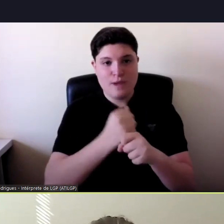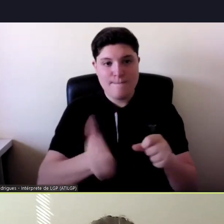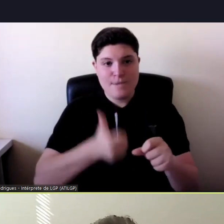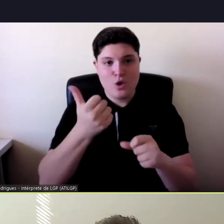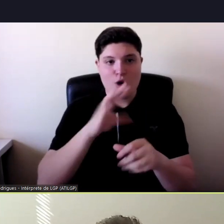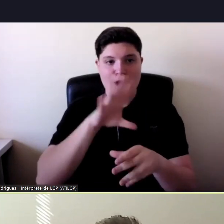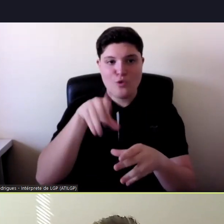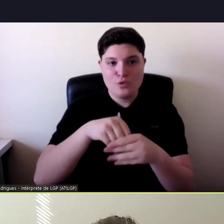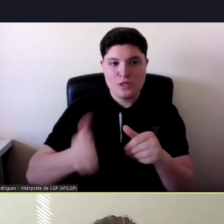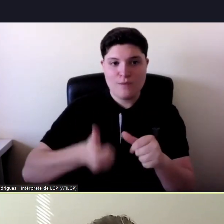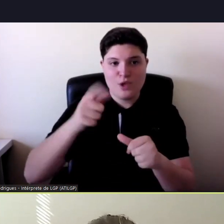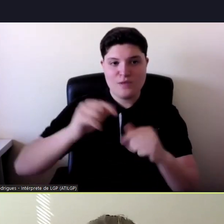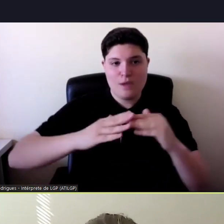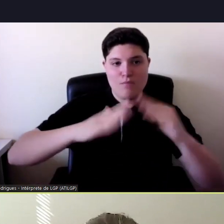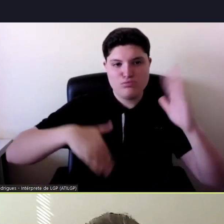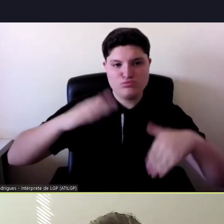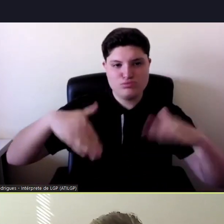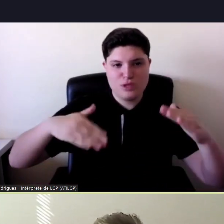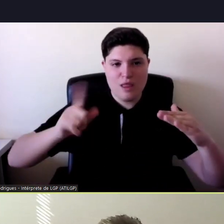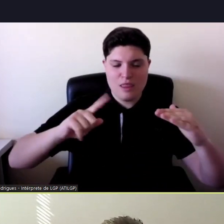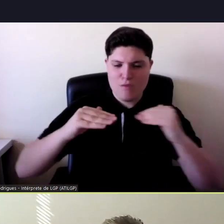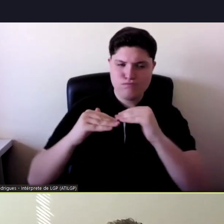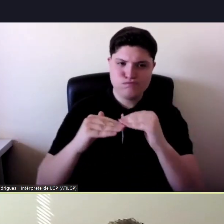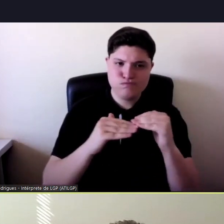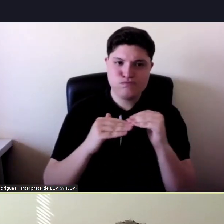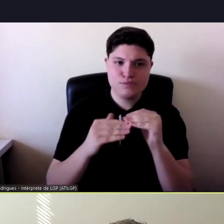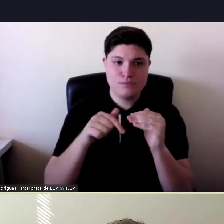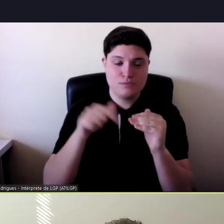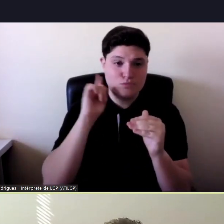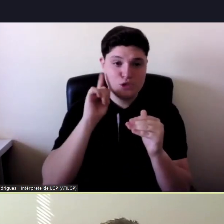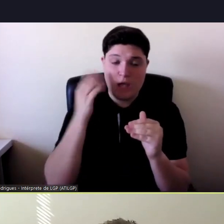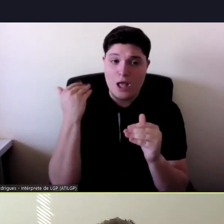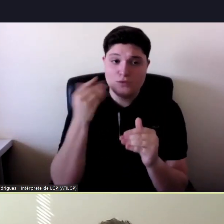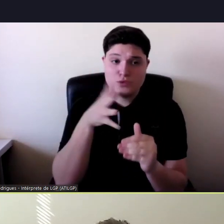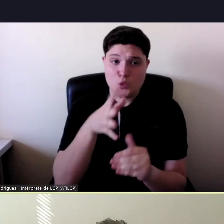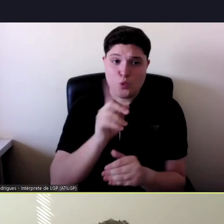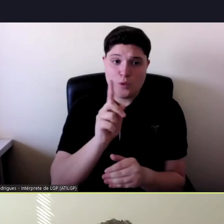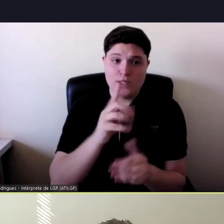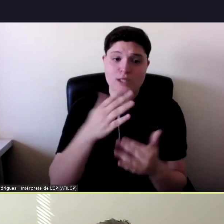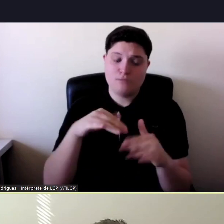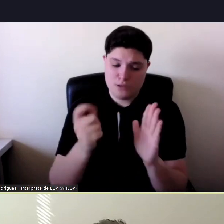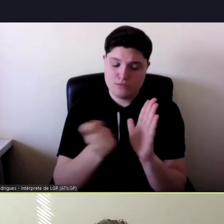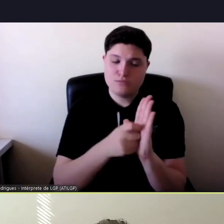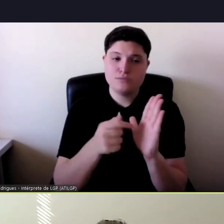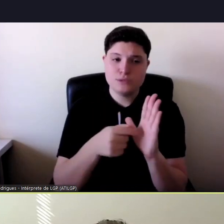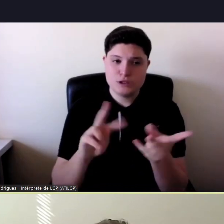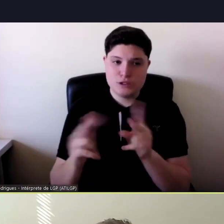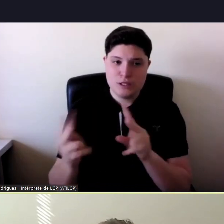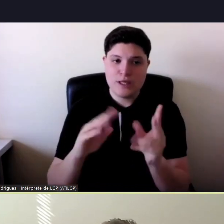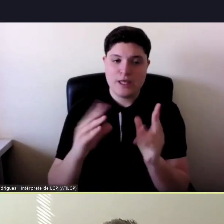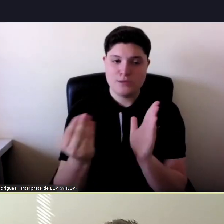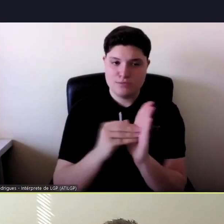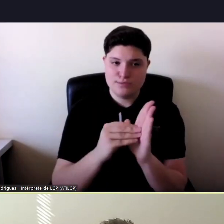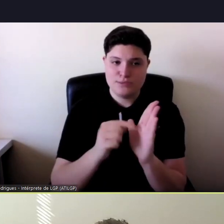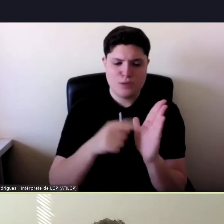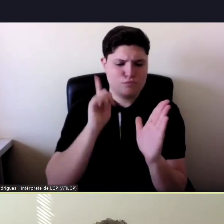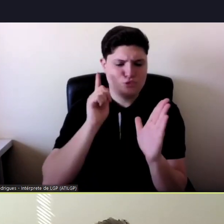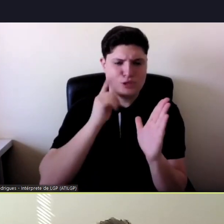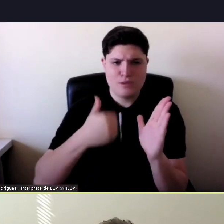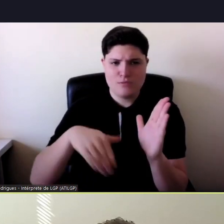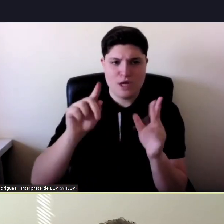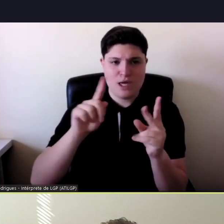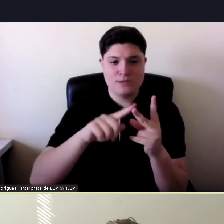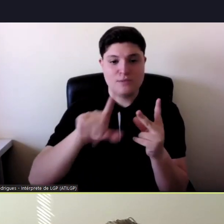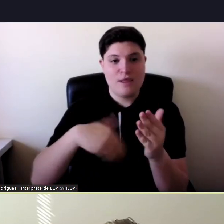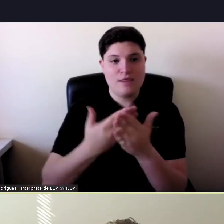e menos desigualdade, mas isto são outros aspectos que eu não referi, mas que estão na estratégia e que são de maior importância: